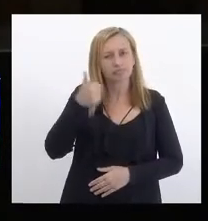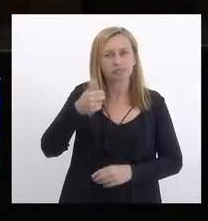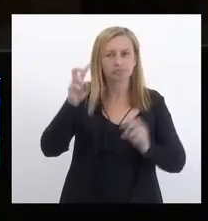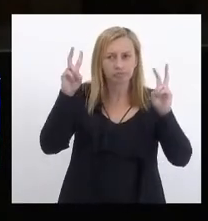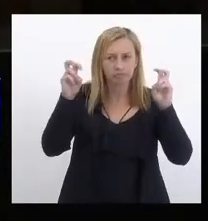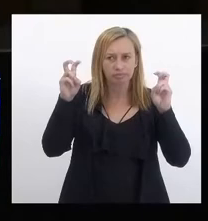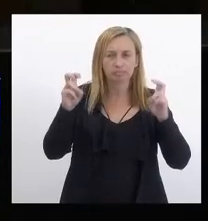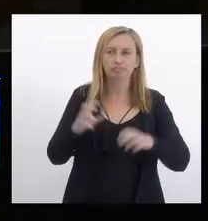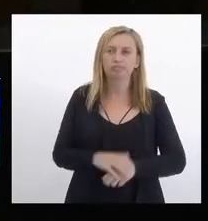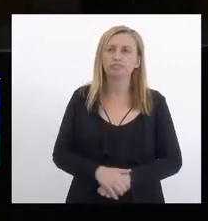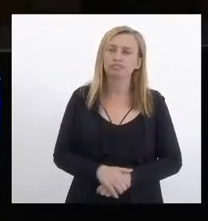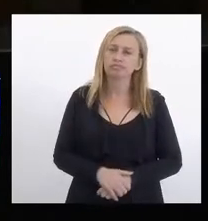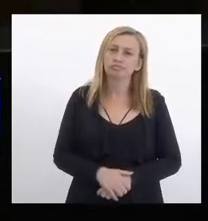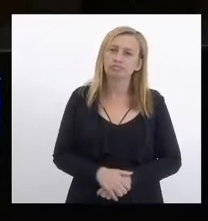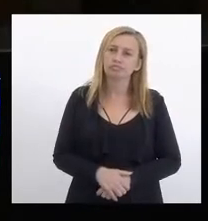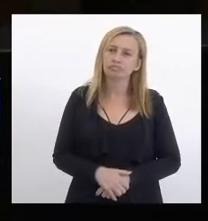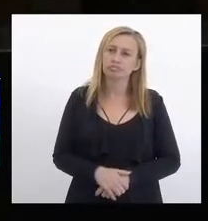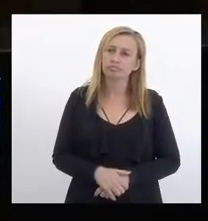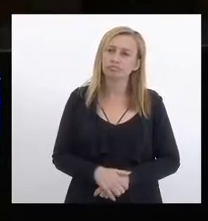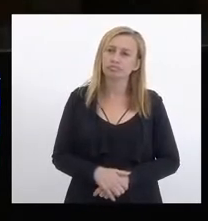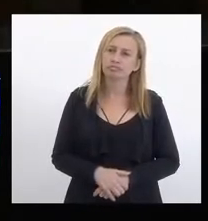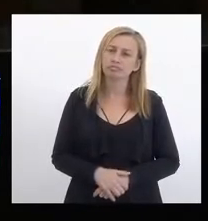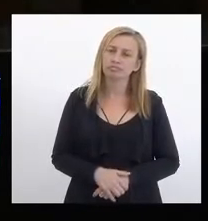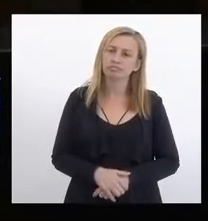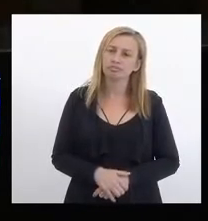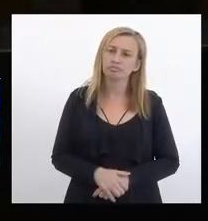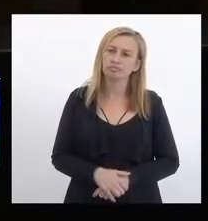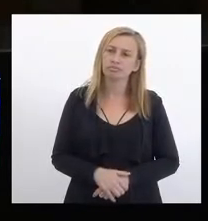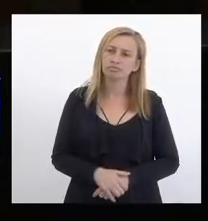assunto. Vamos deixar para a